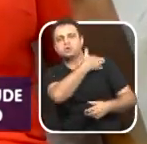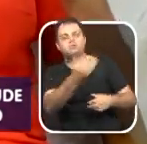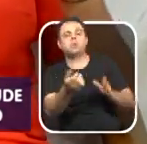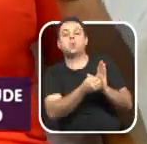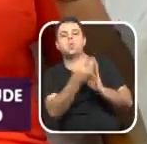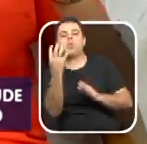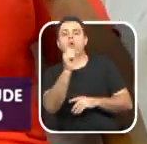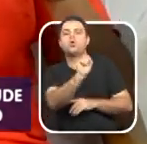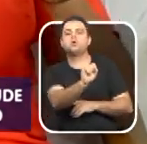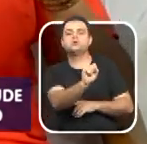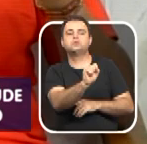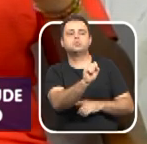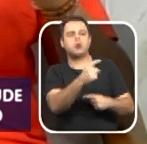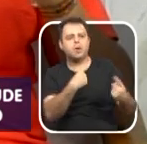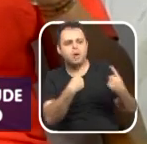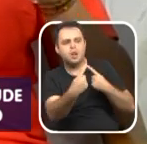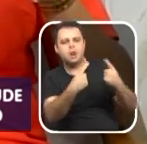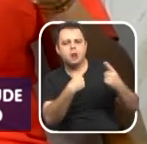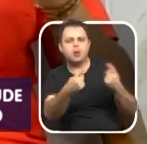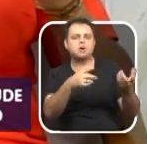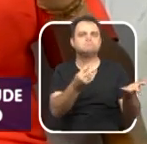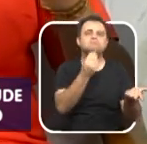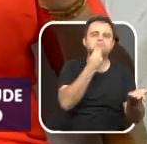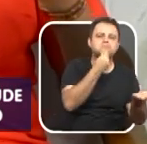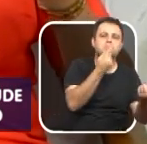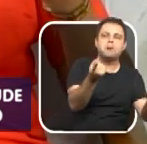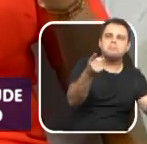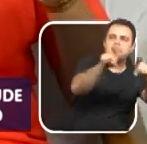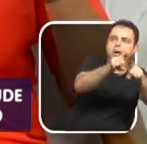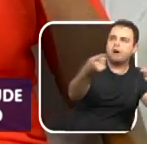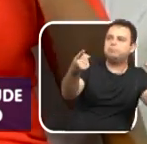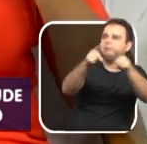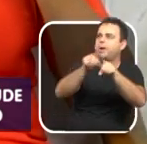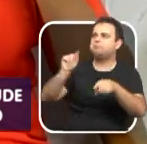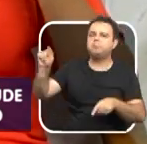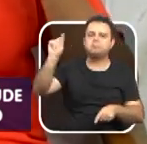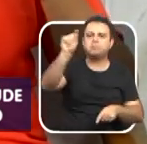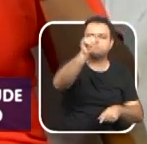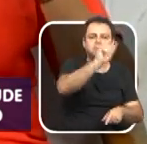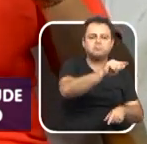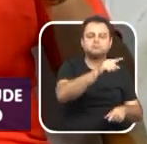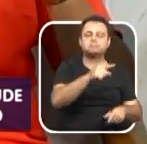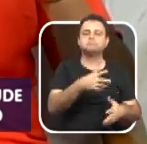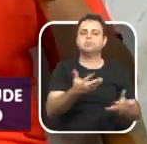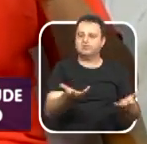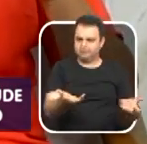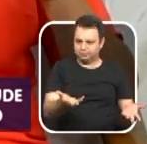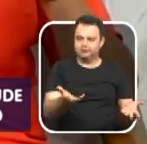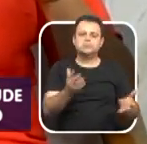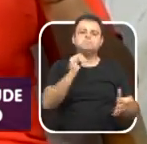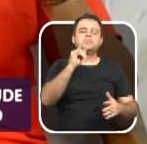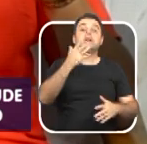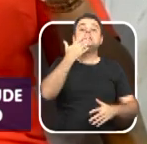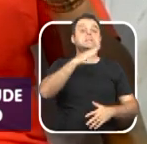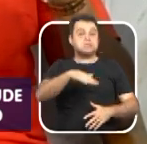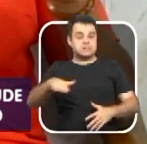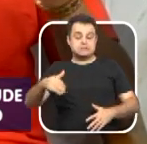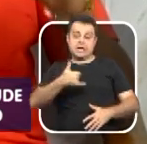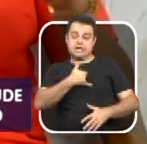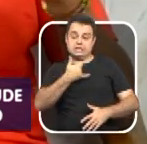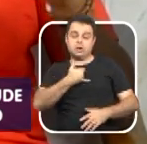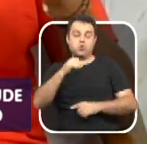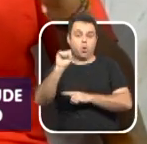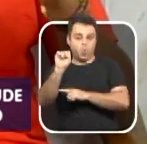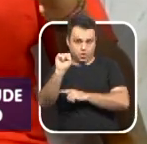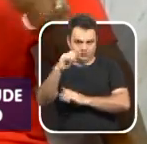criança, até os seus 8 anos, ela seja, né, atendida, porque a visão, ela trava. Até 8 anos dá